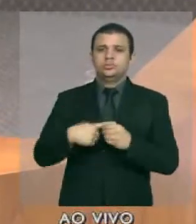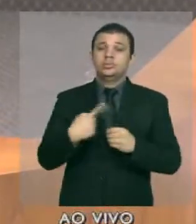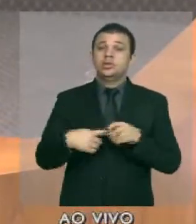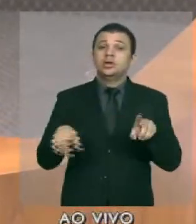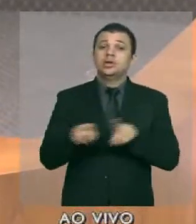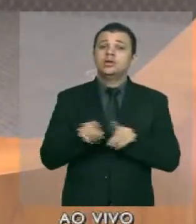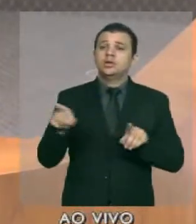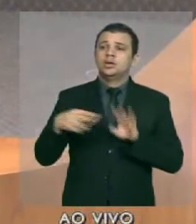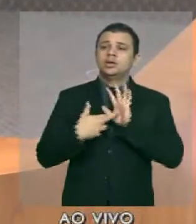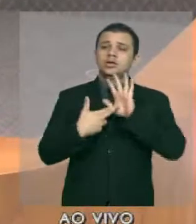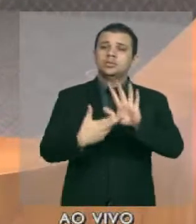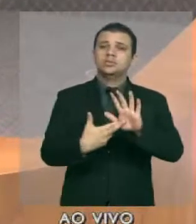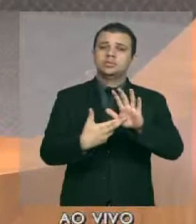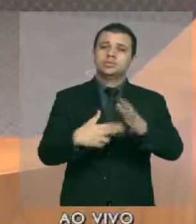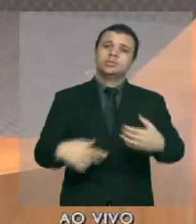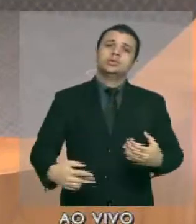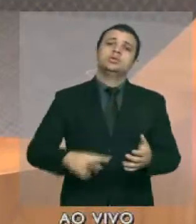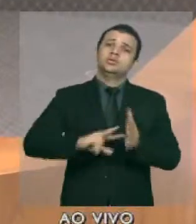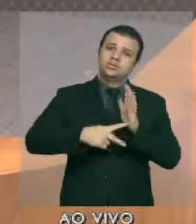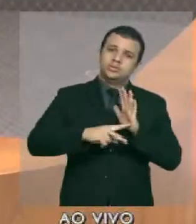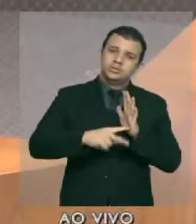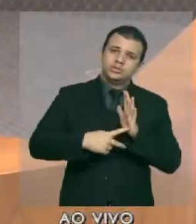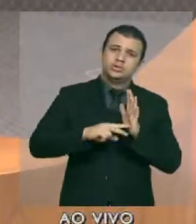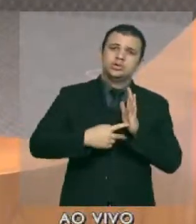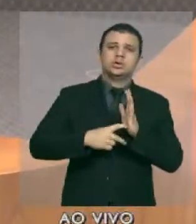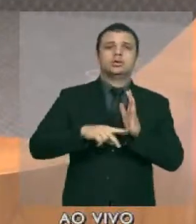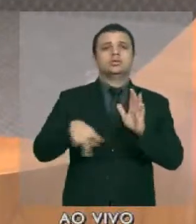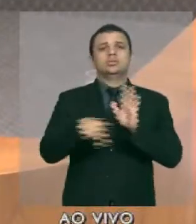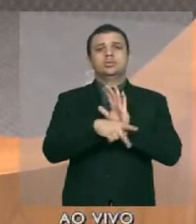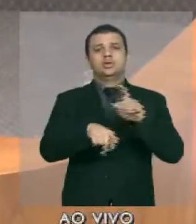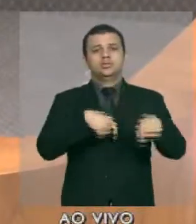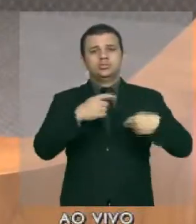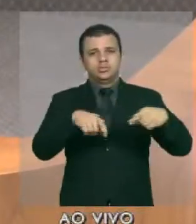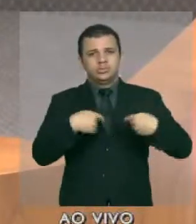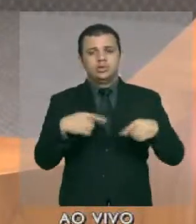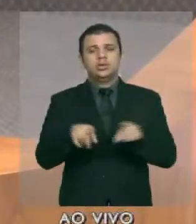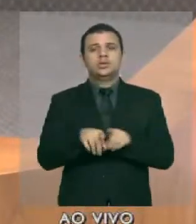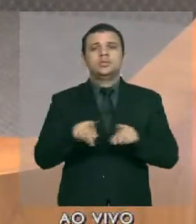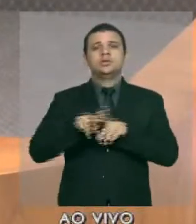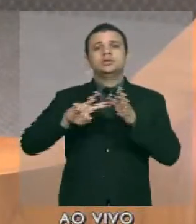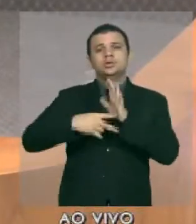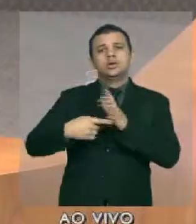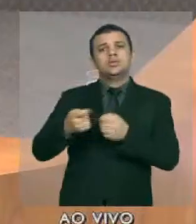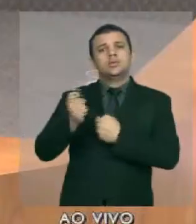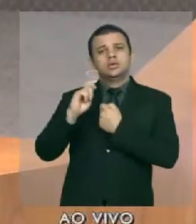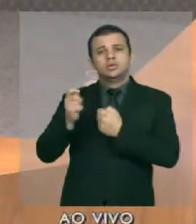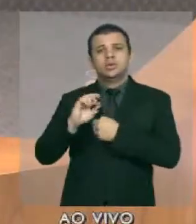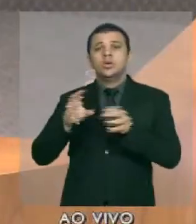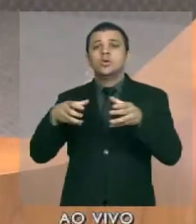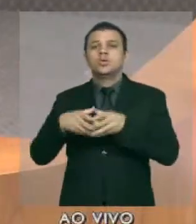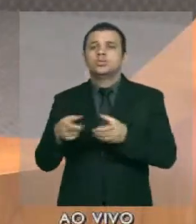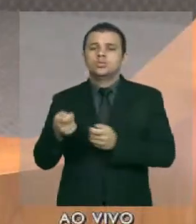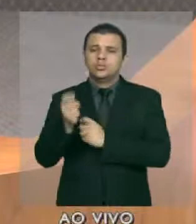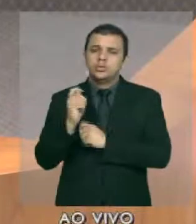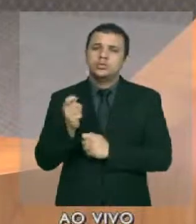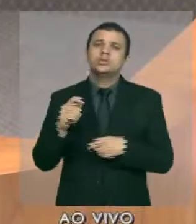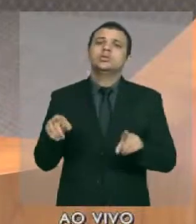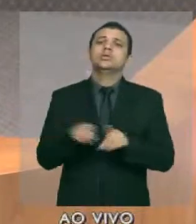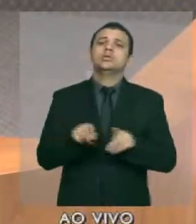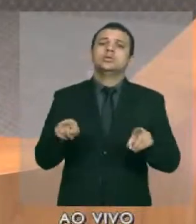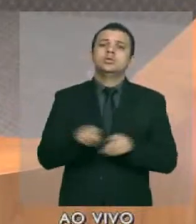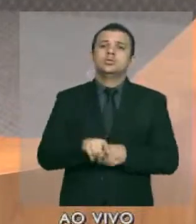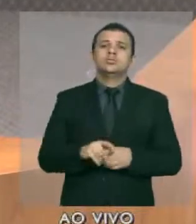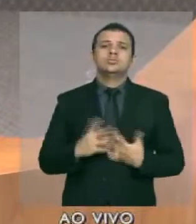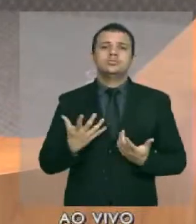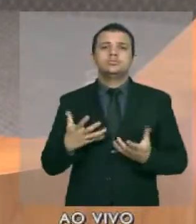representantes de Sindicato de pescadores colônia de pescadores cooperativa de cárcenicultores e criadores